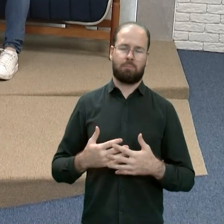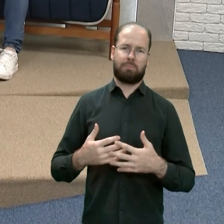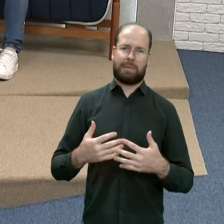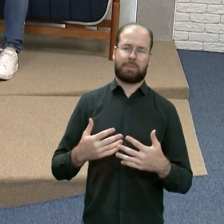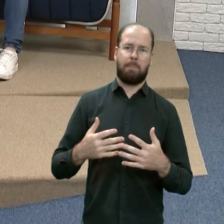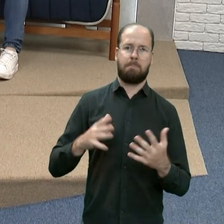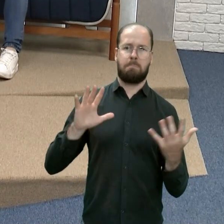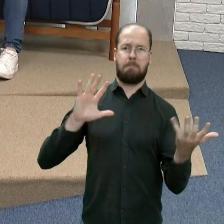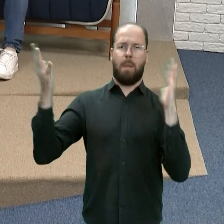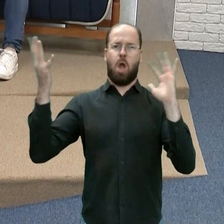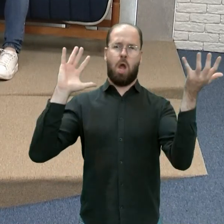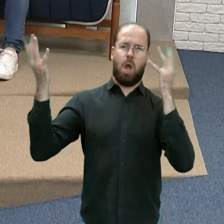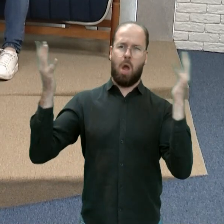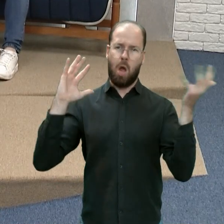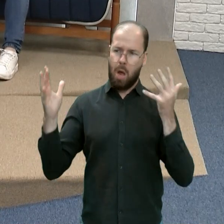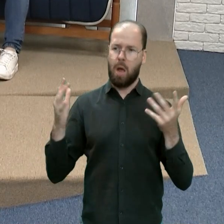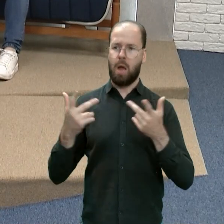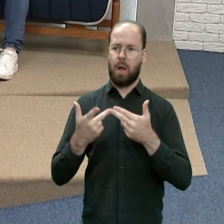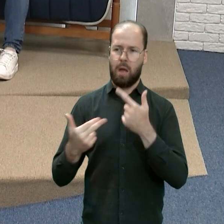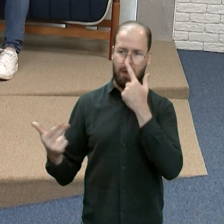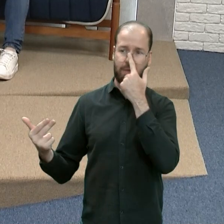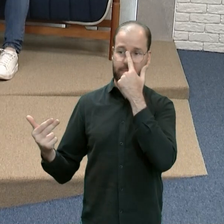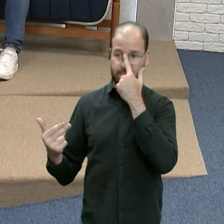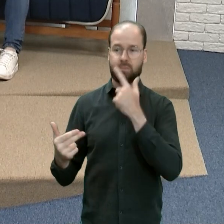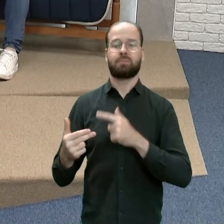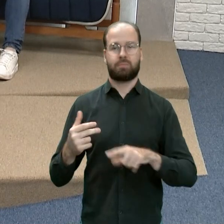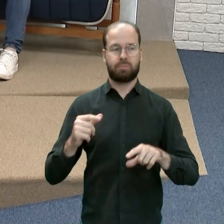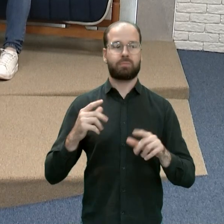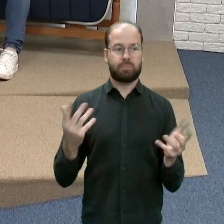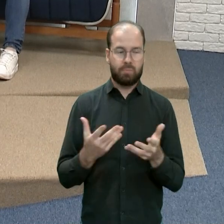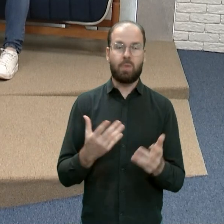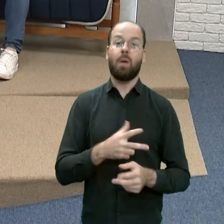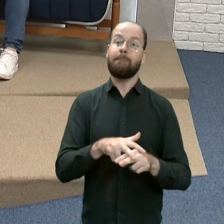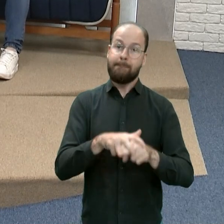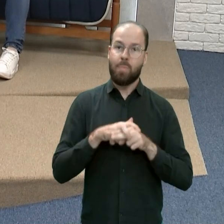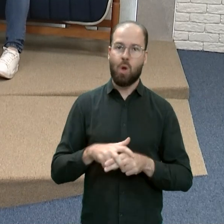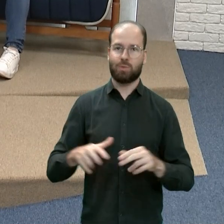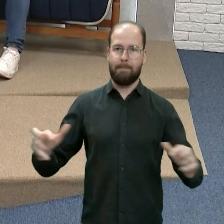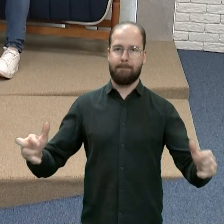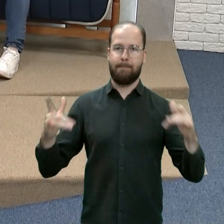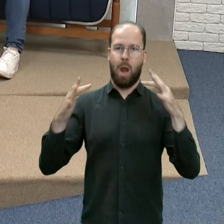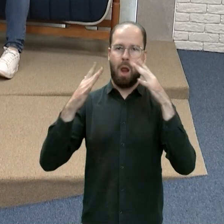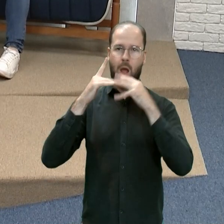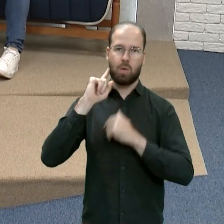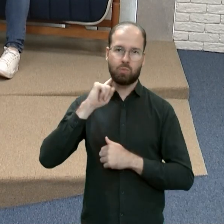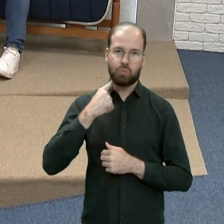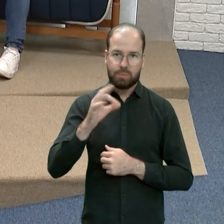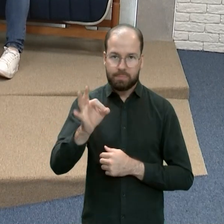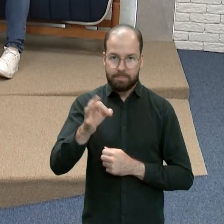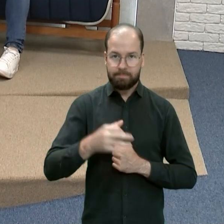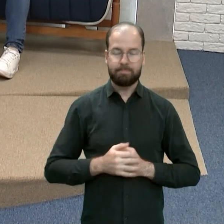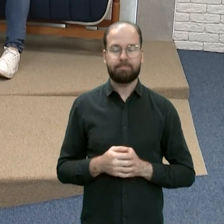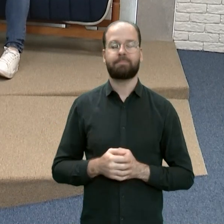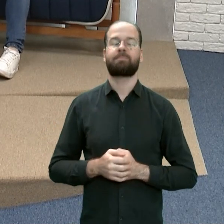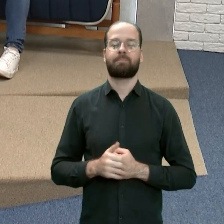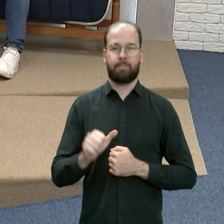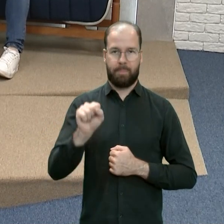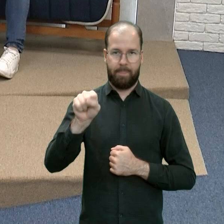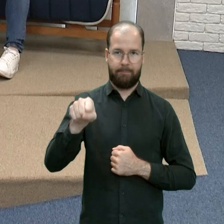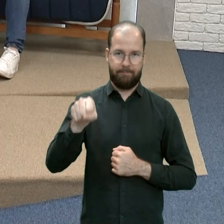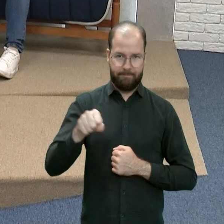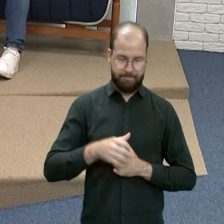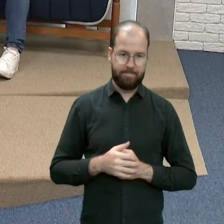mudanças climáticas, tudo isso tem envolvimento também por conta da poluição, né? Sim. A gente